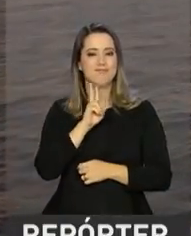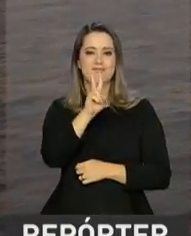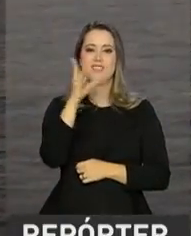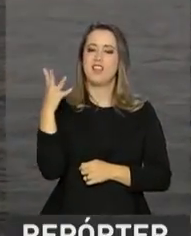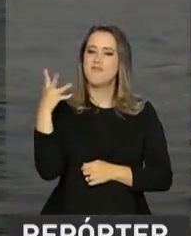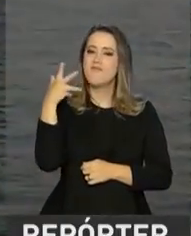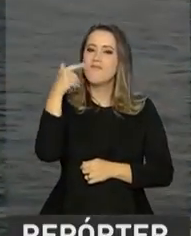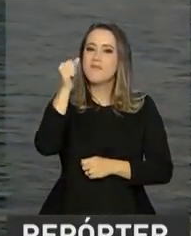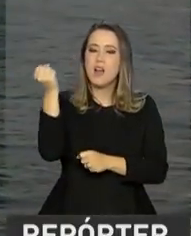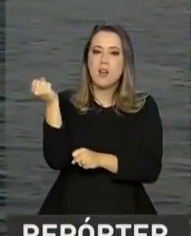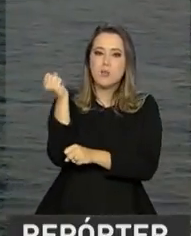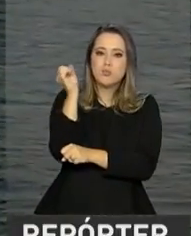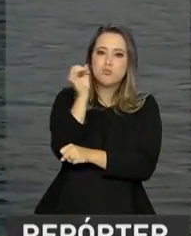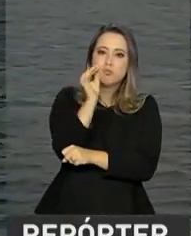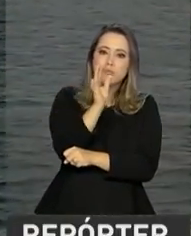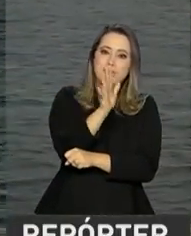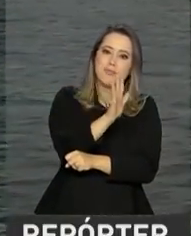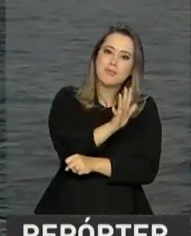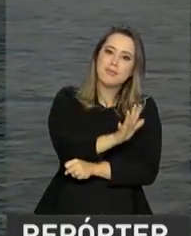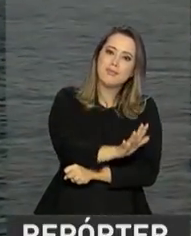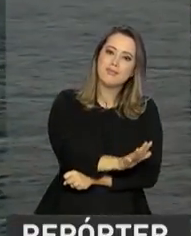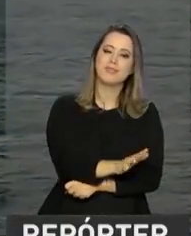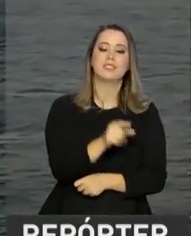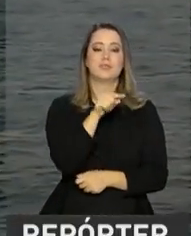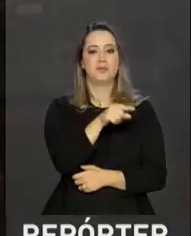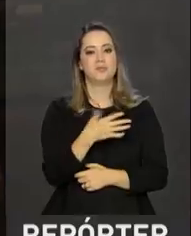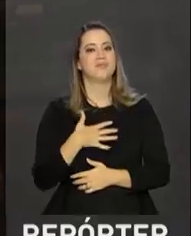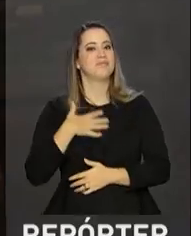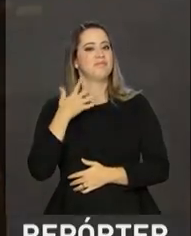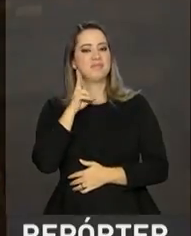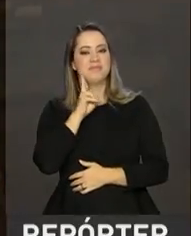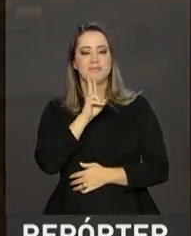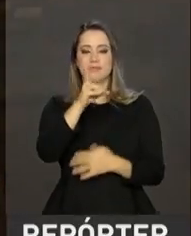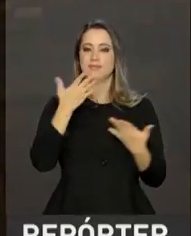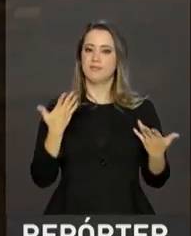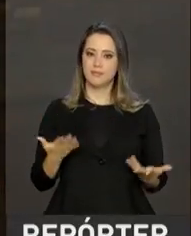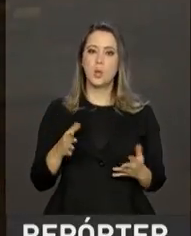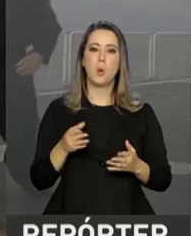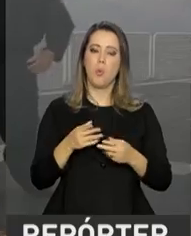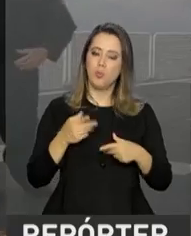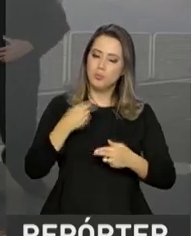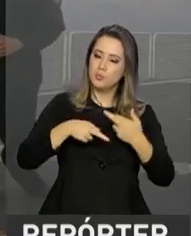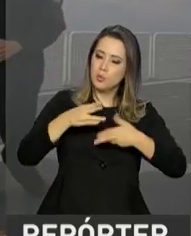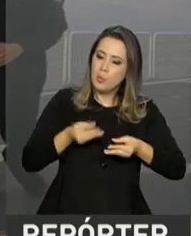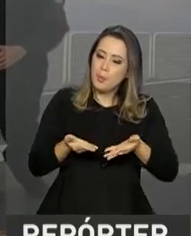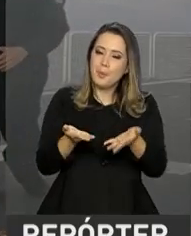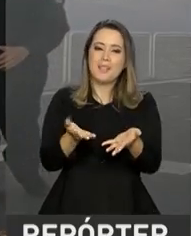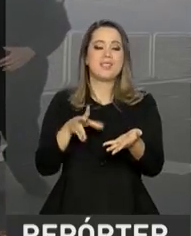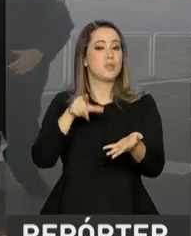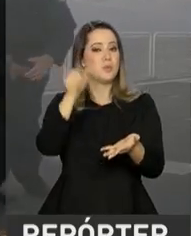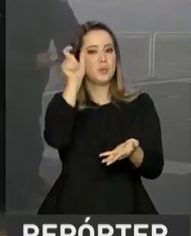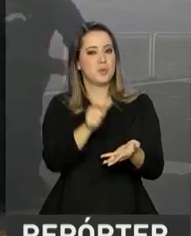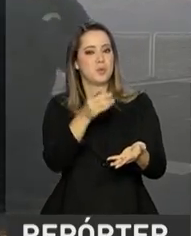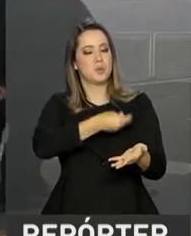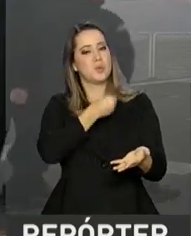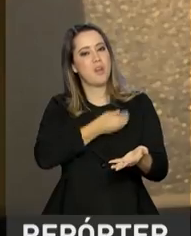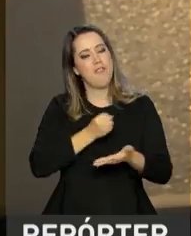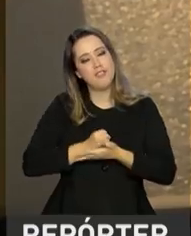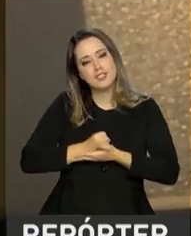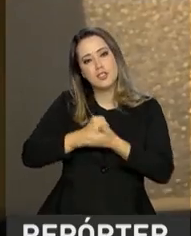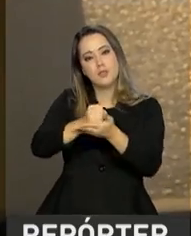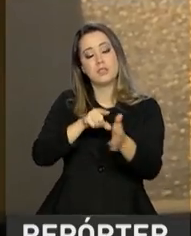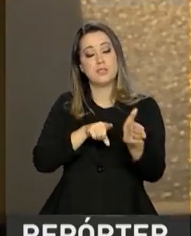sol. Um espetáculo de tirar o fôlego. Um presente para todos os que a bordo dele dedicam a vida,